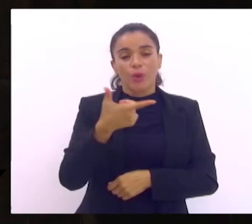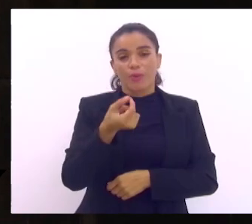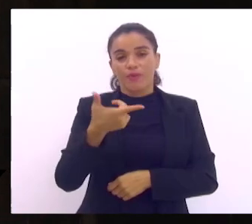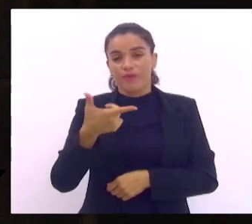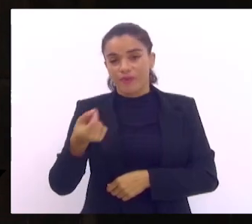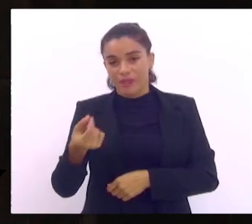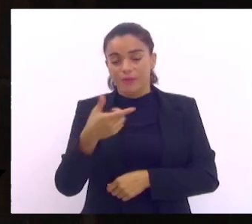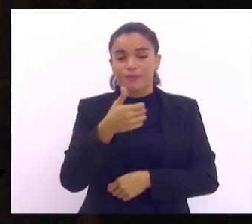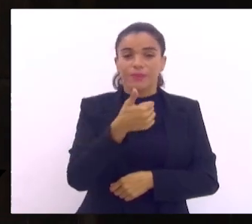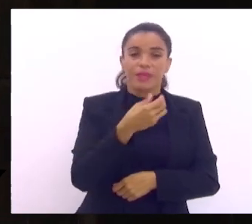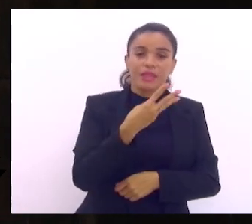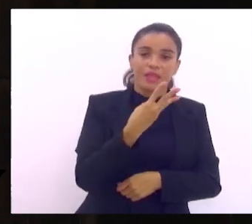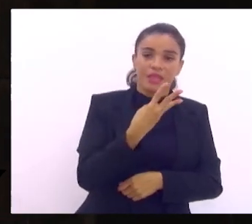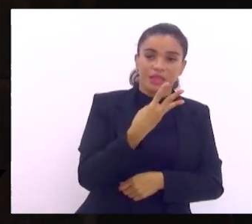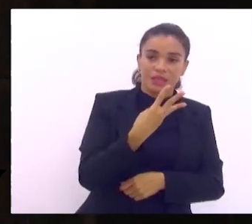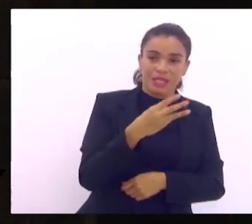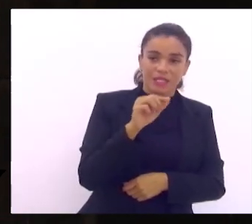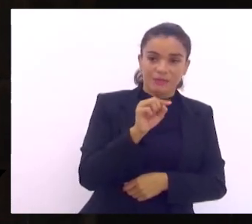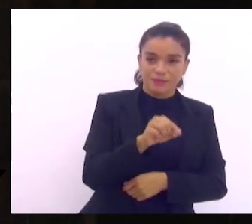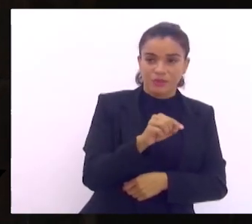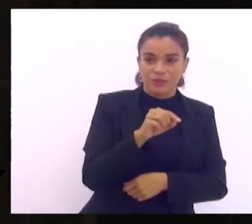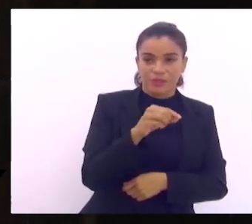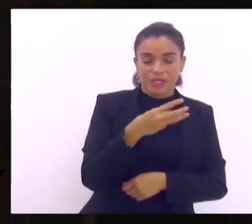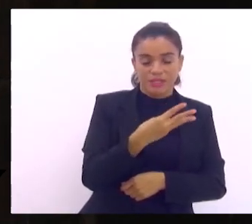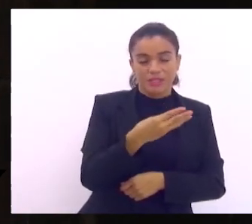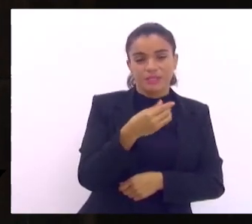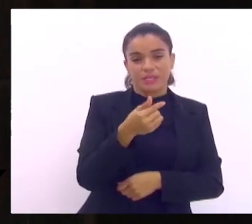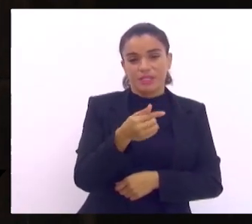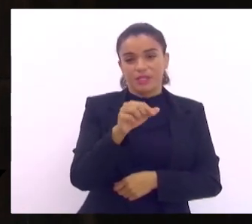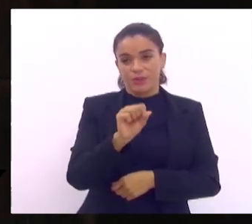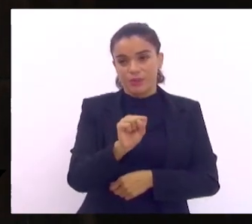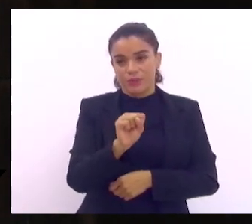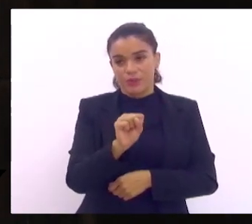lei 9.378 de